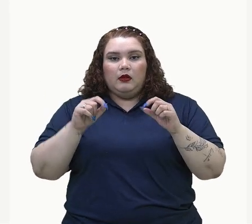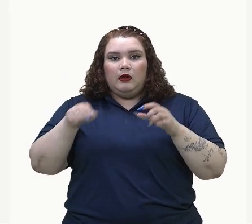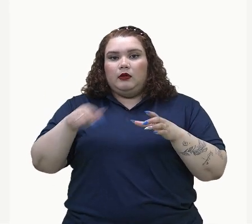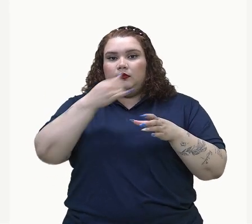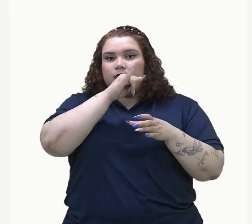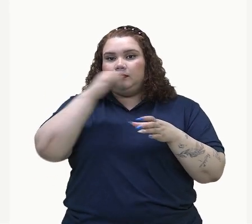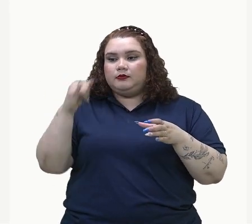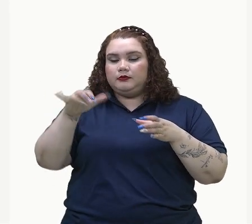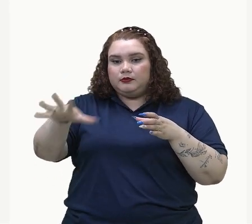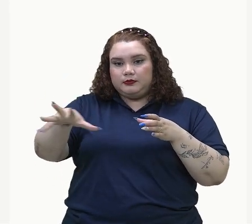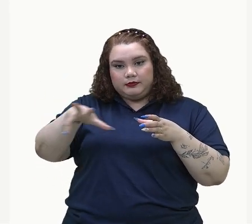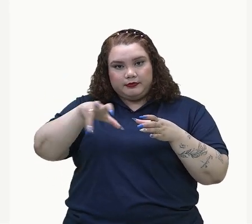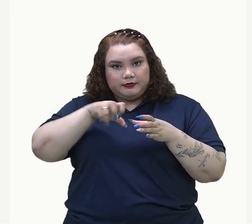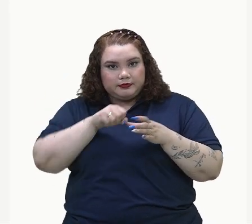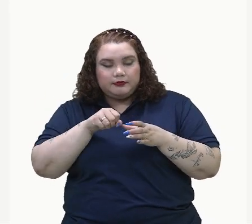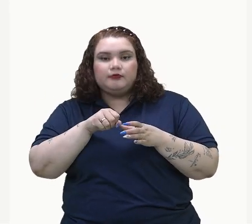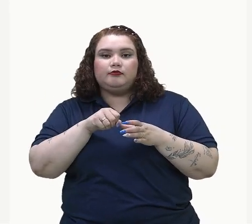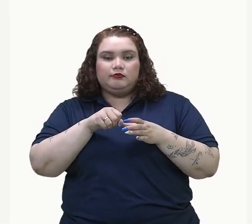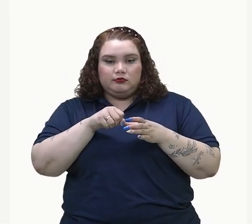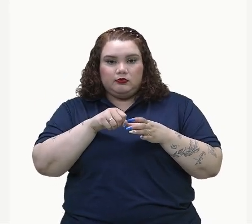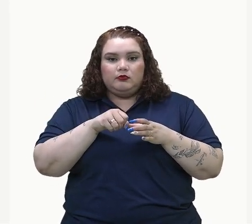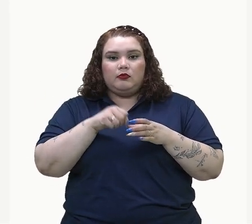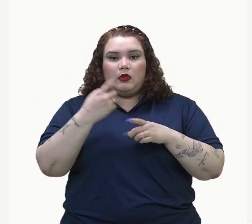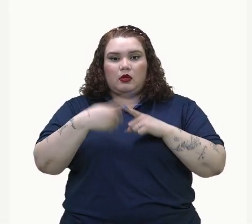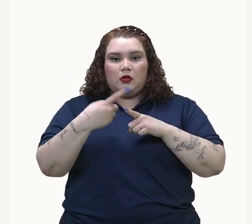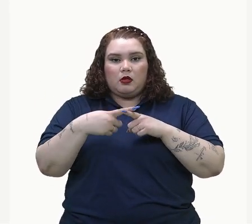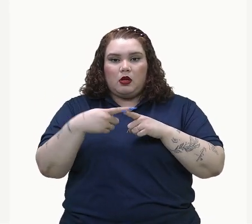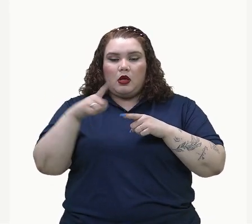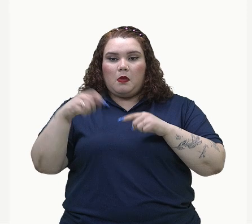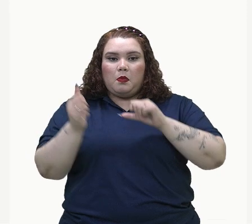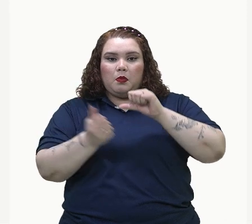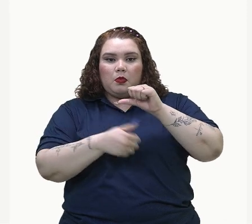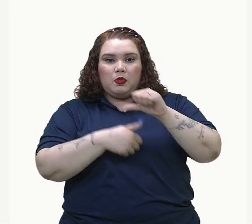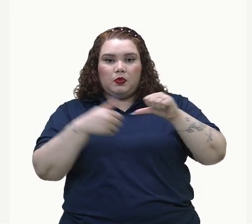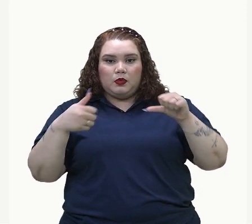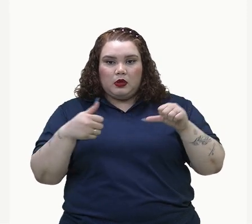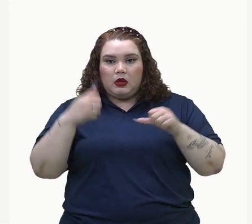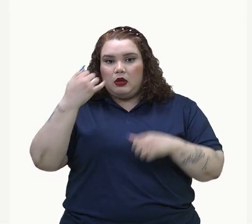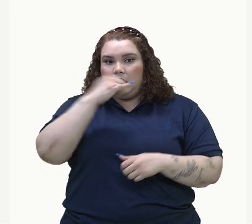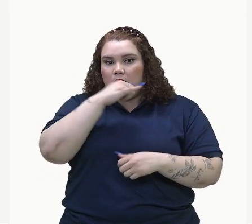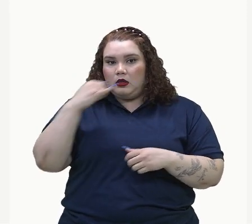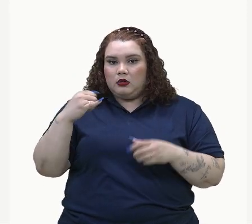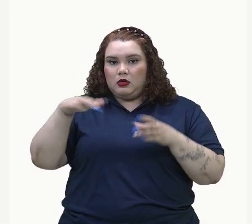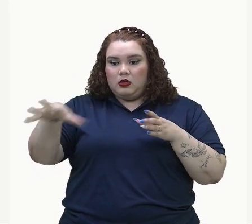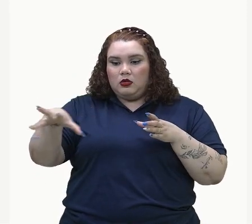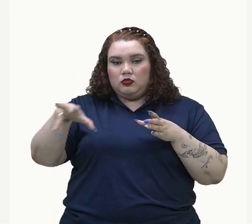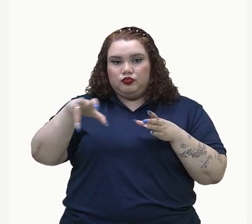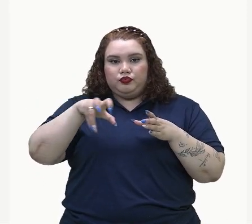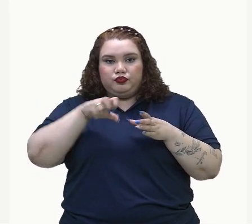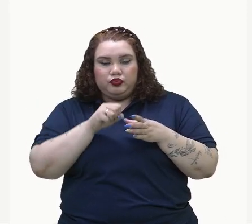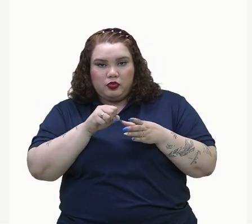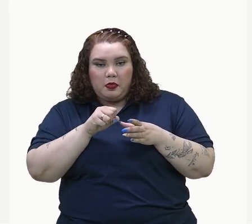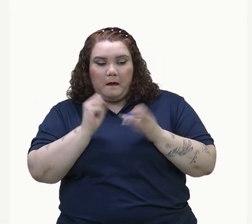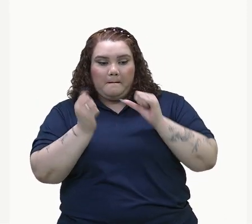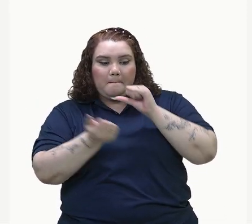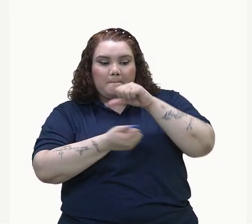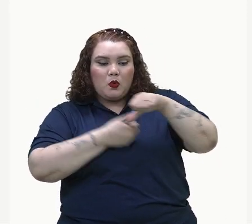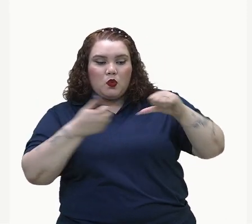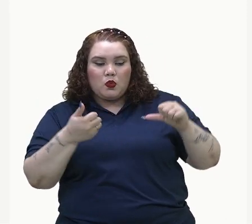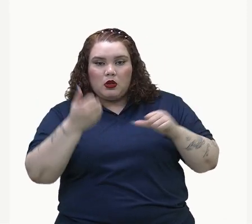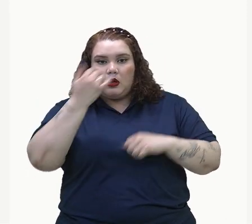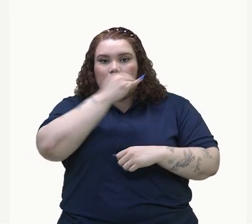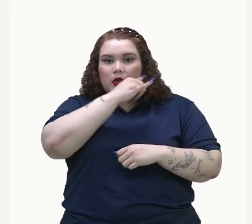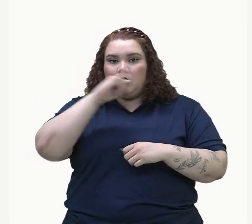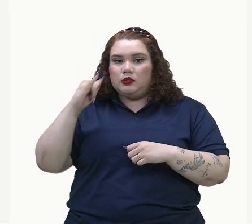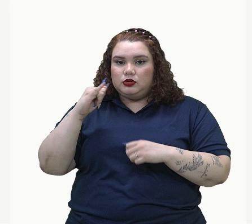elétrico, já que é capaz de converter a energia elétrica em